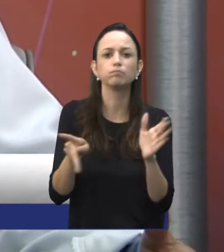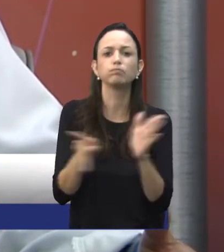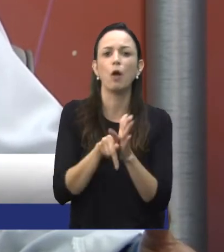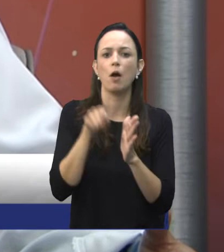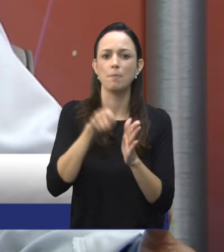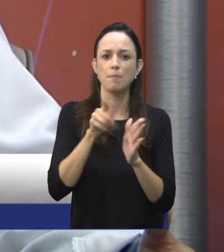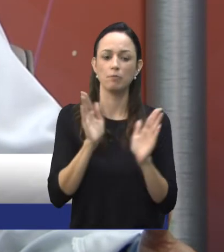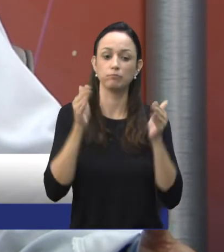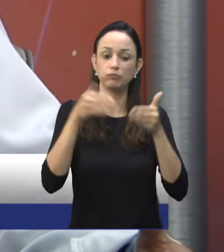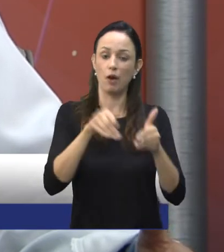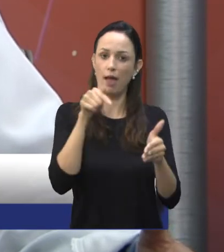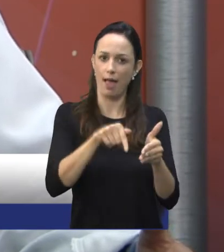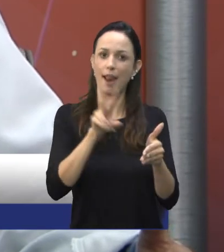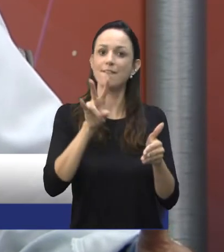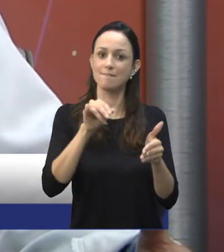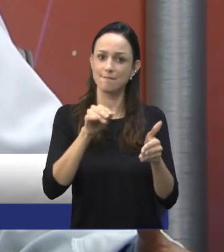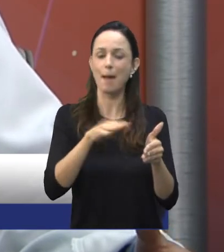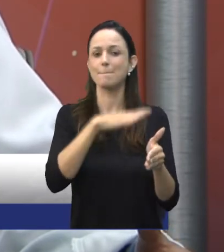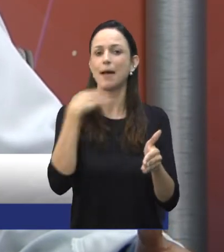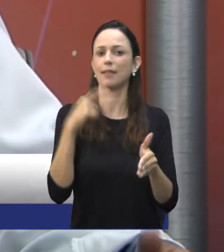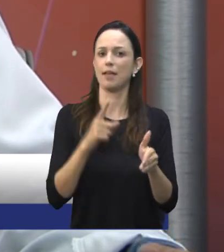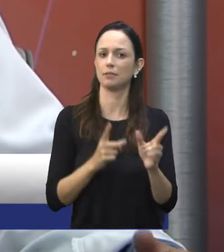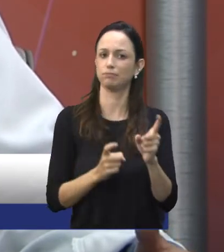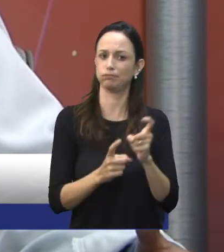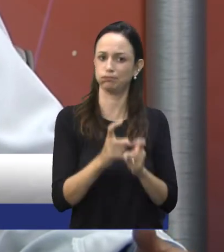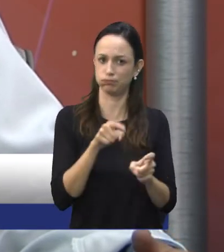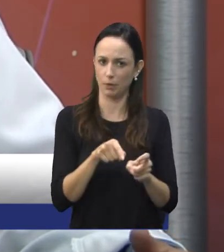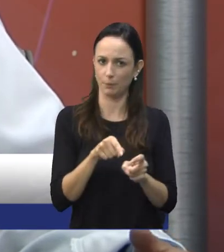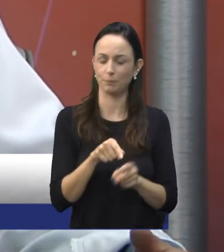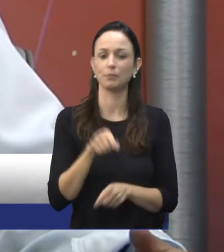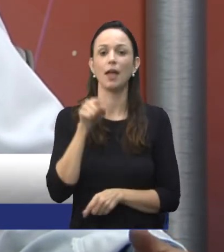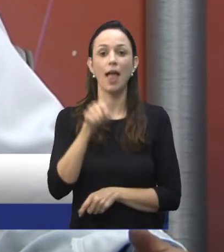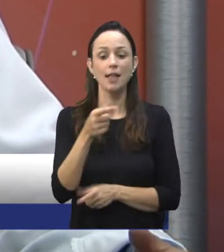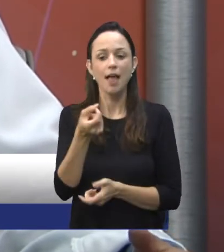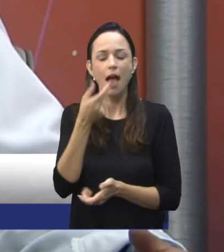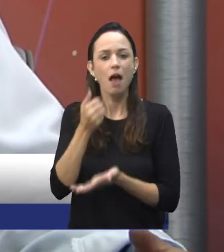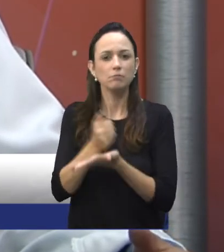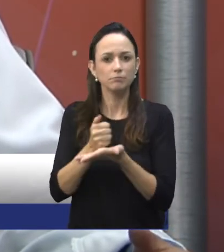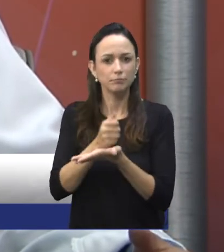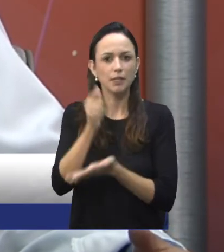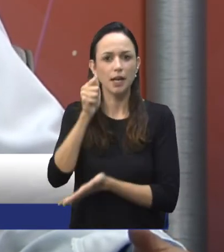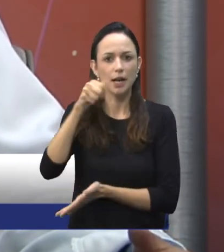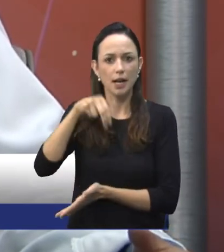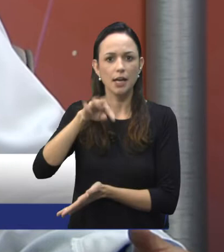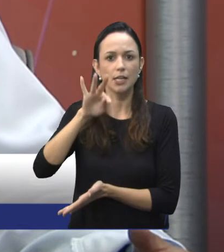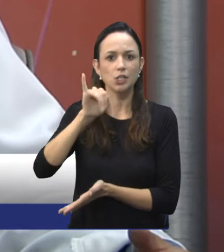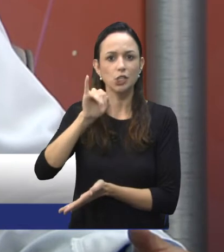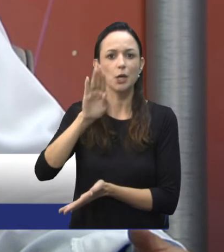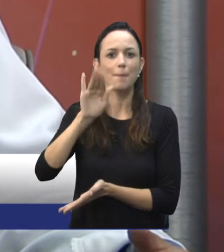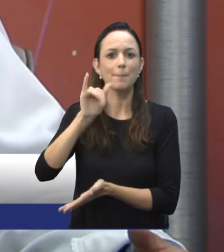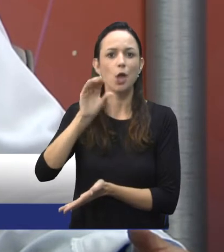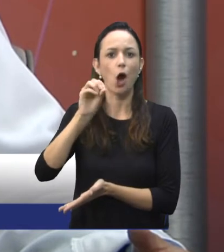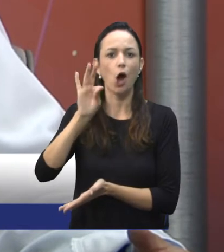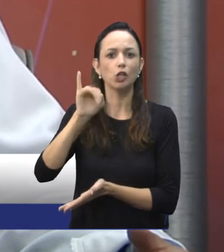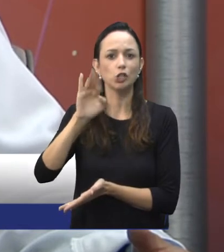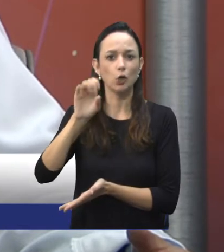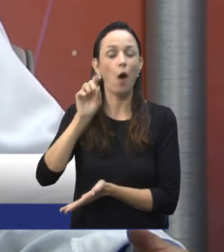bactéria Leptospira. Esses antibióticos são eficazes, na maioria dos casos, se o tratamento é